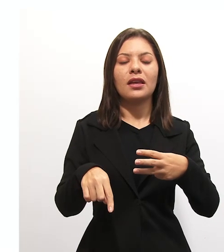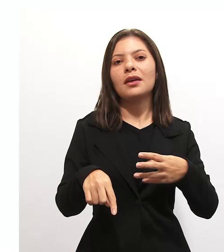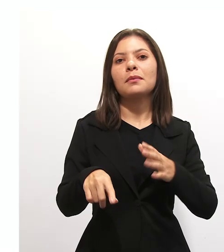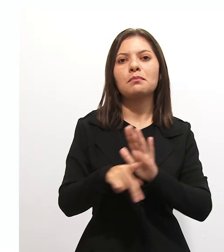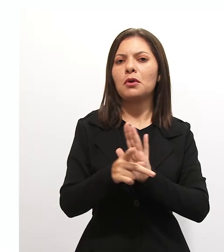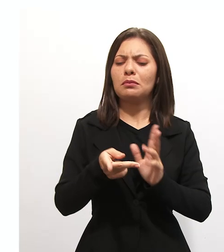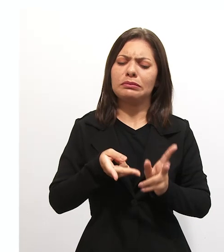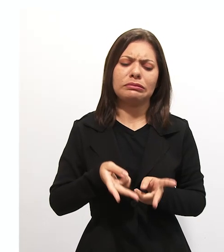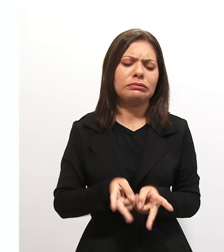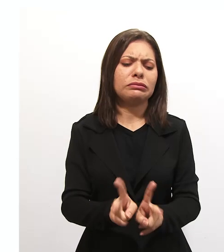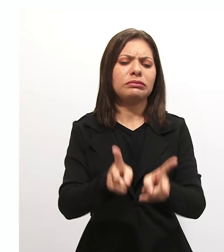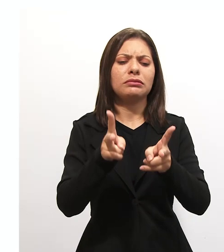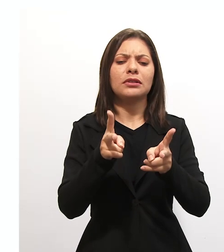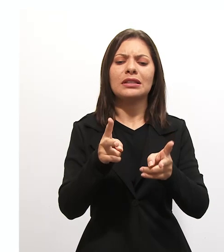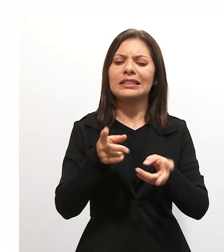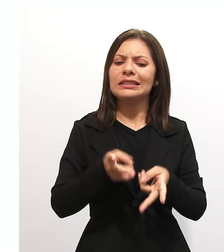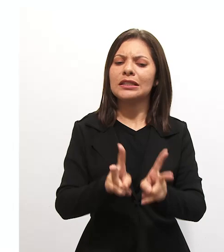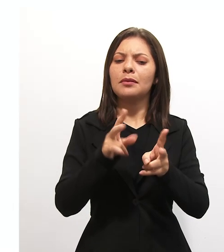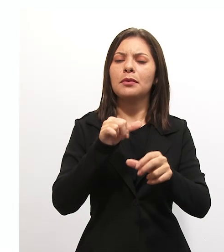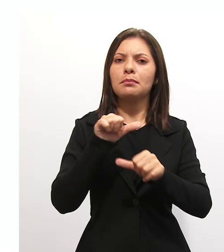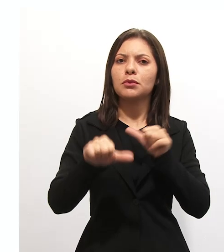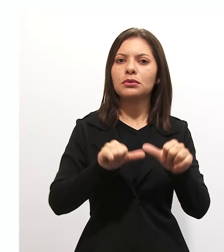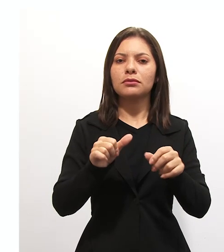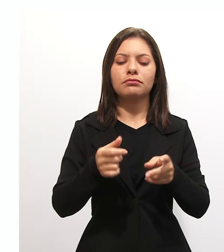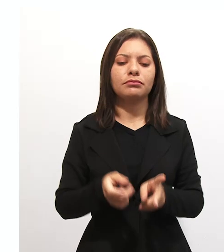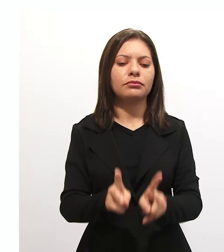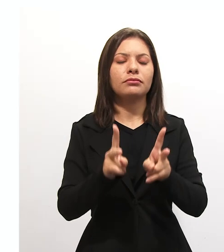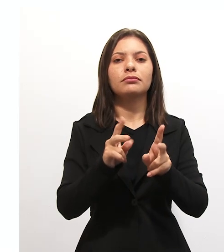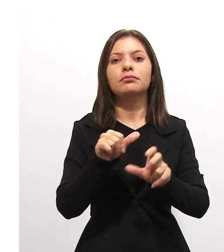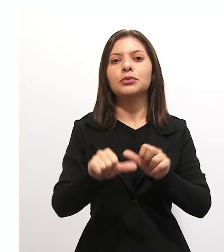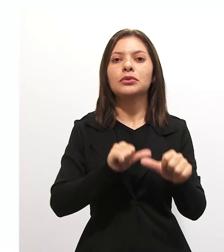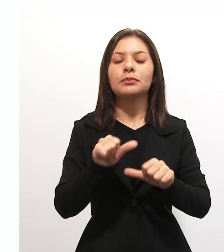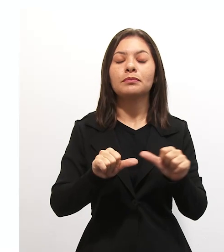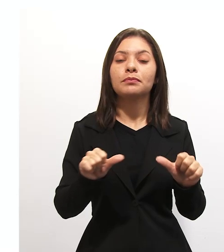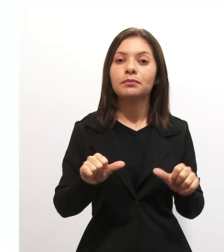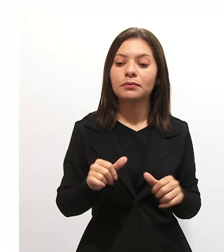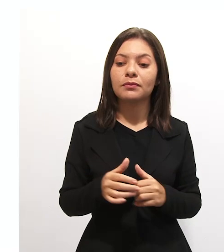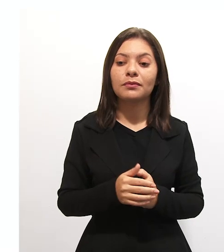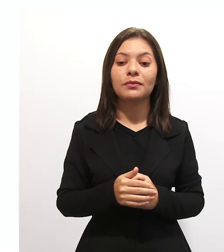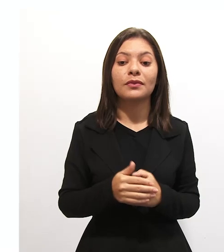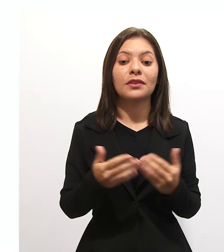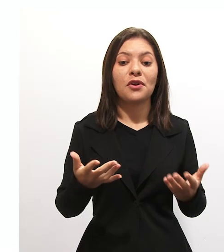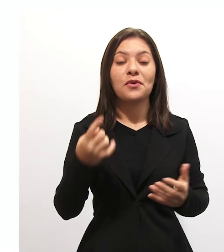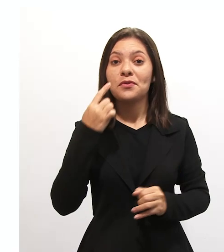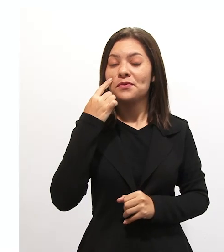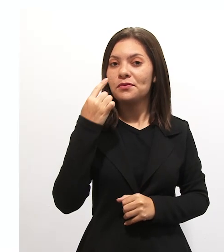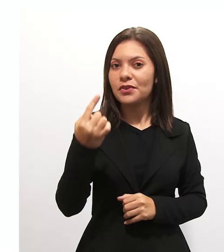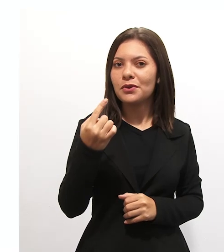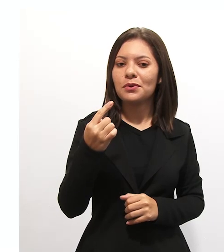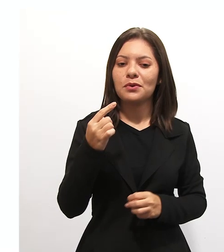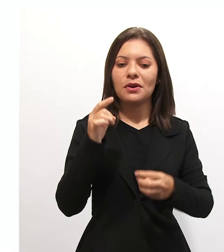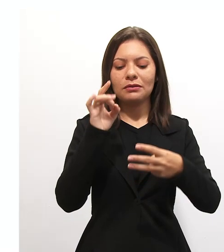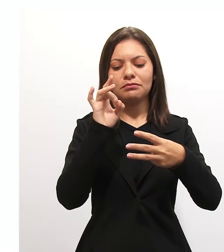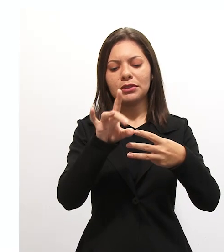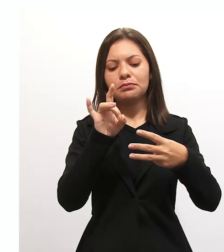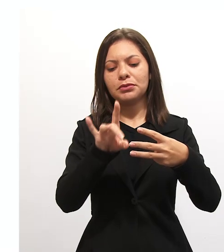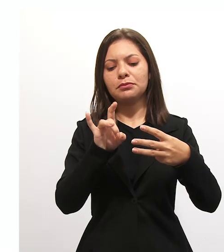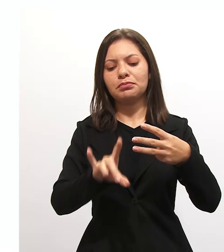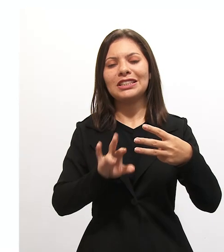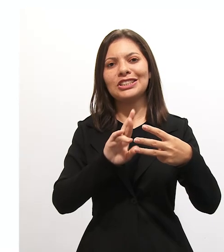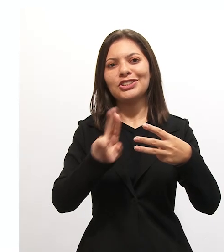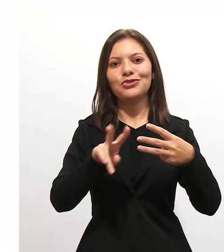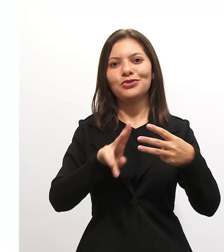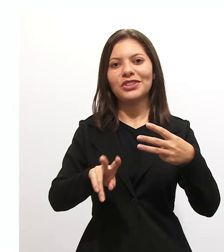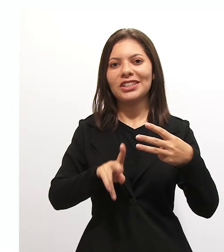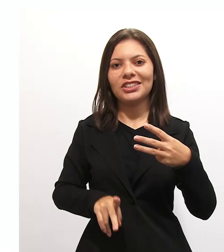atualizado periodicamente, permitindo respostas rápidas. Então, a gente vê aqui características distintas para cada